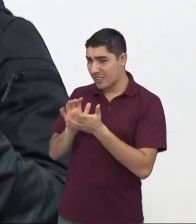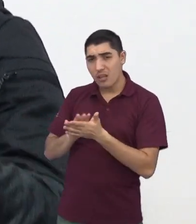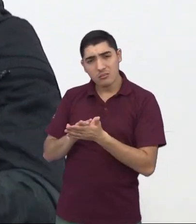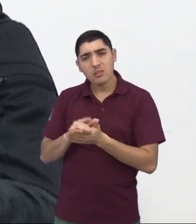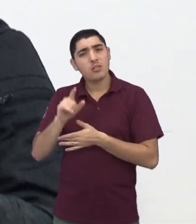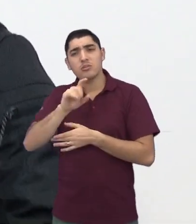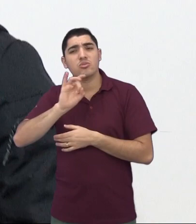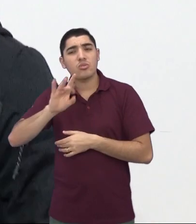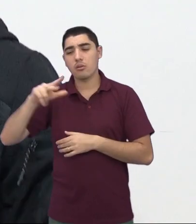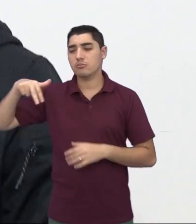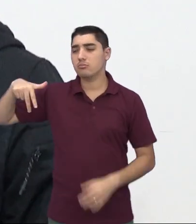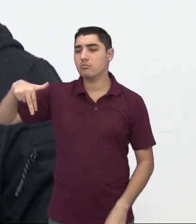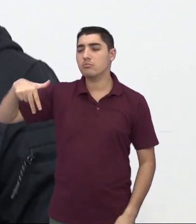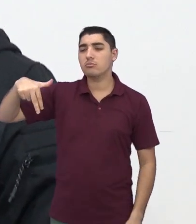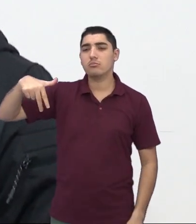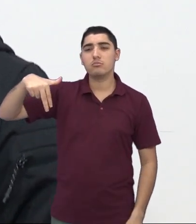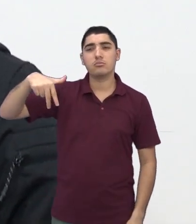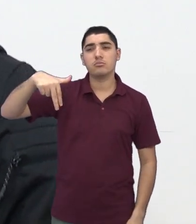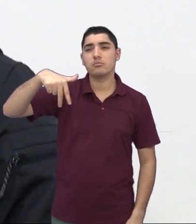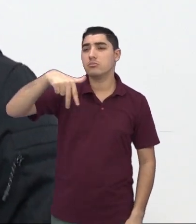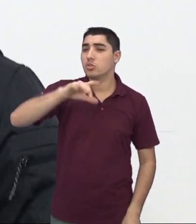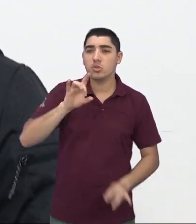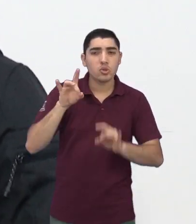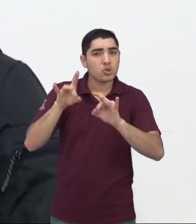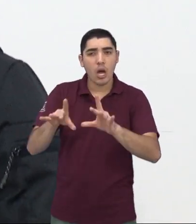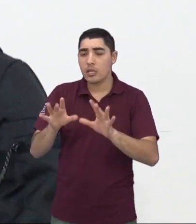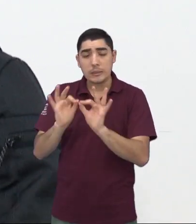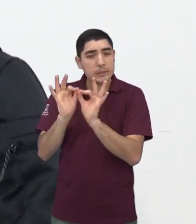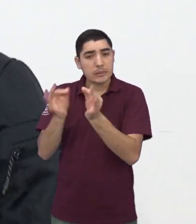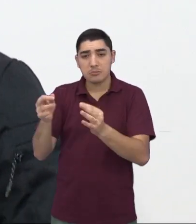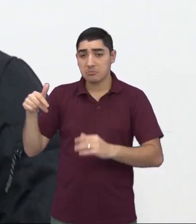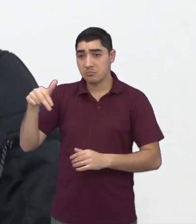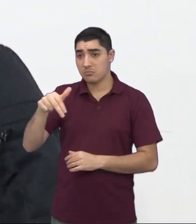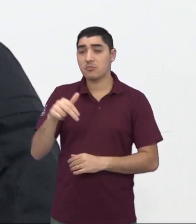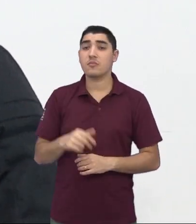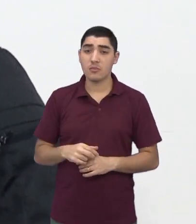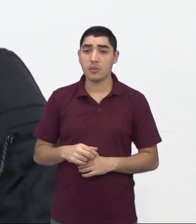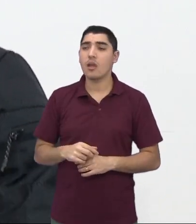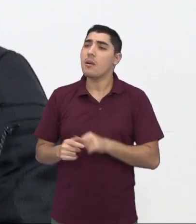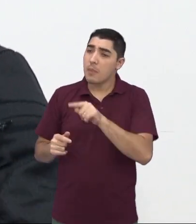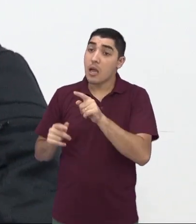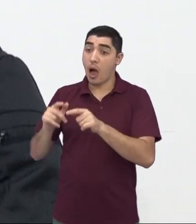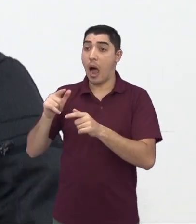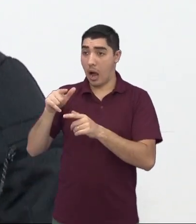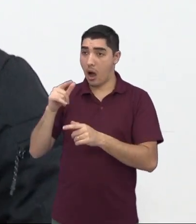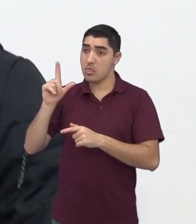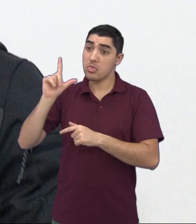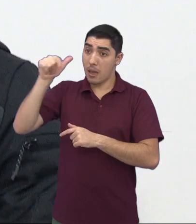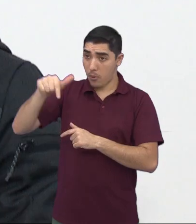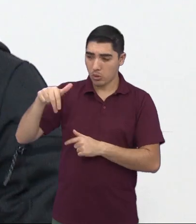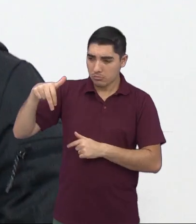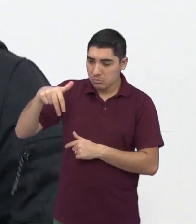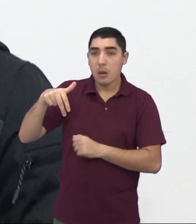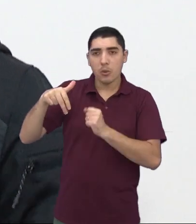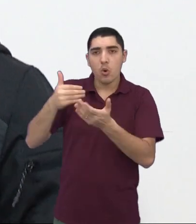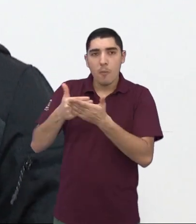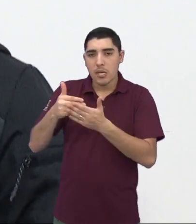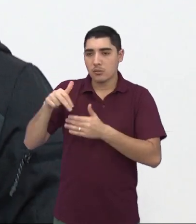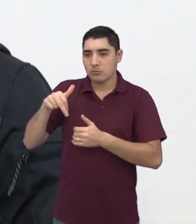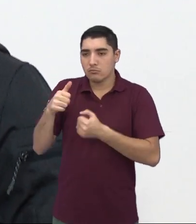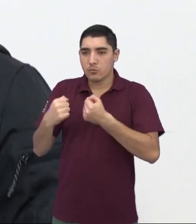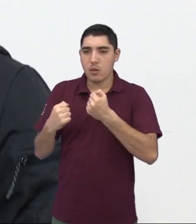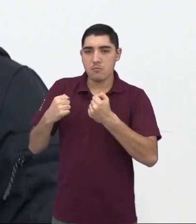fazer? Faz uma caminhada se você puder. Eu posso fazer caminhada, eu posso fazer mais. Então começa a trotar, começa a fazer uma